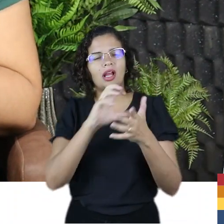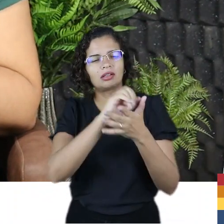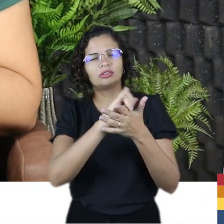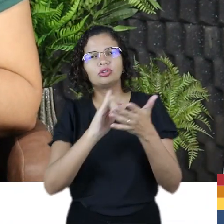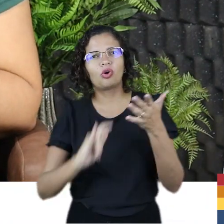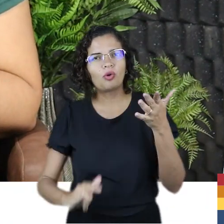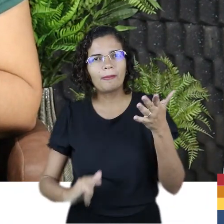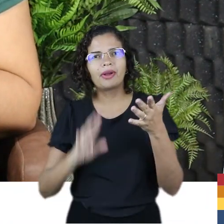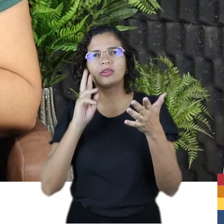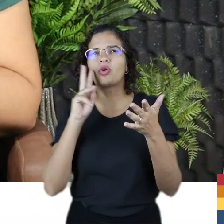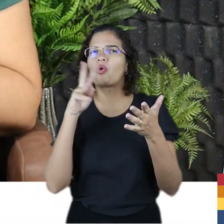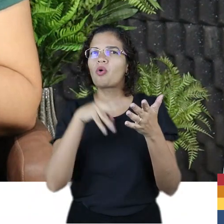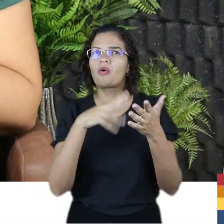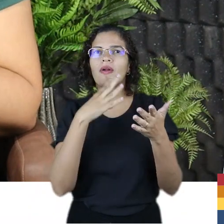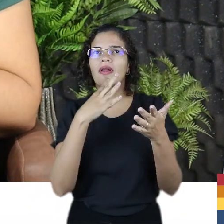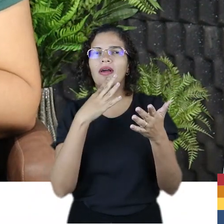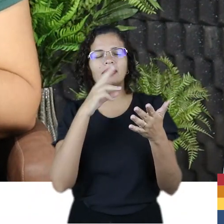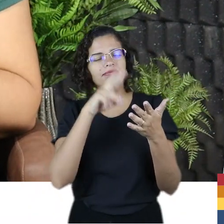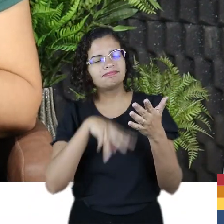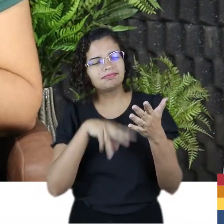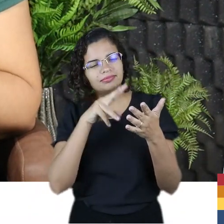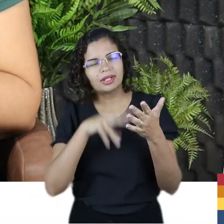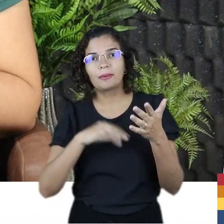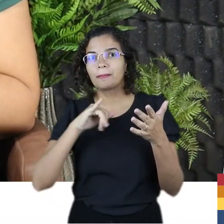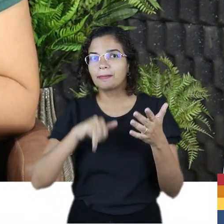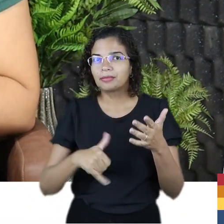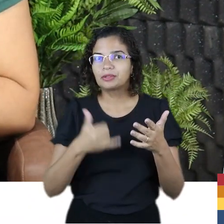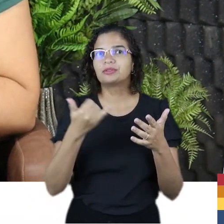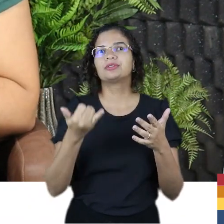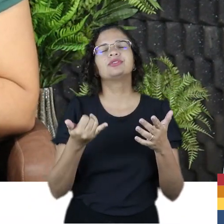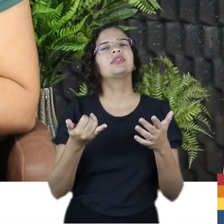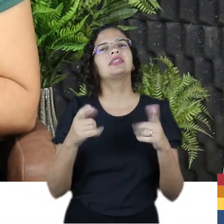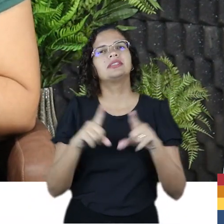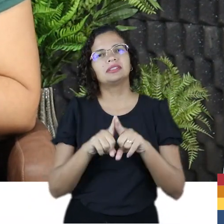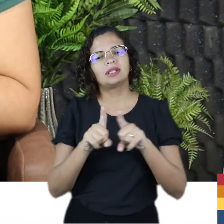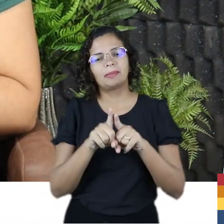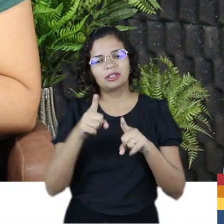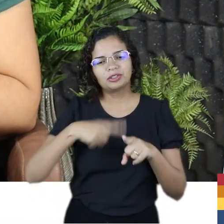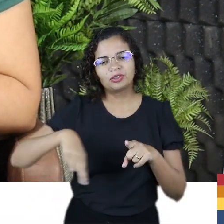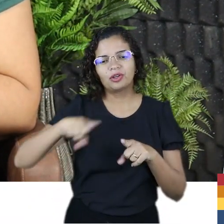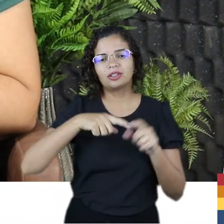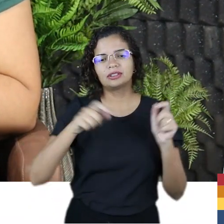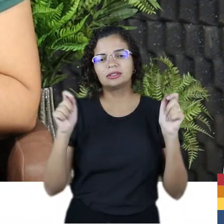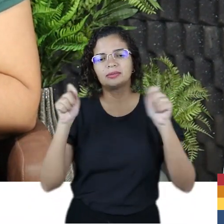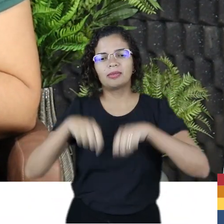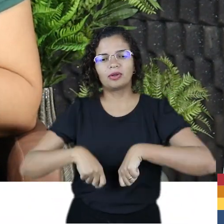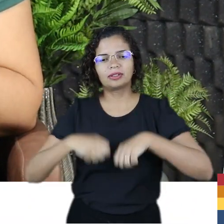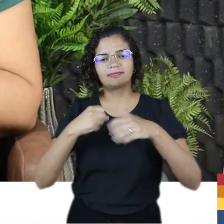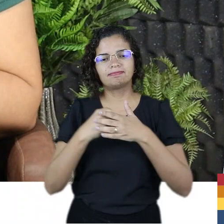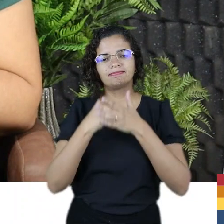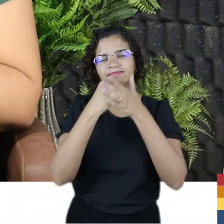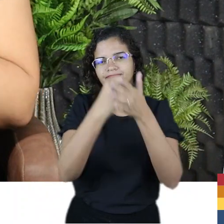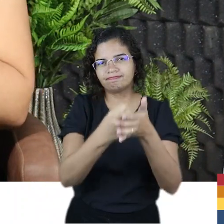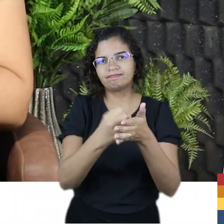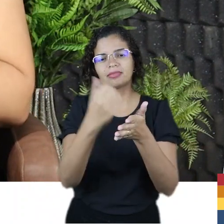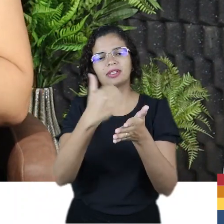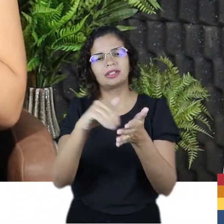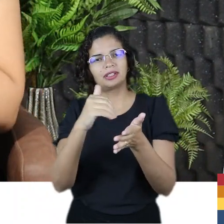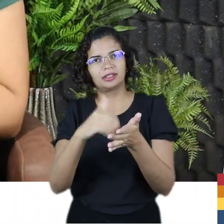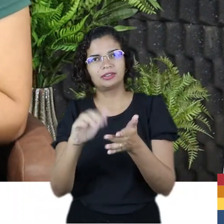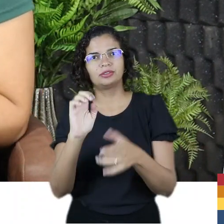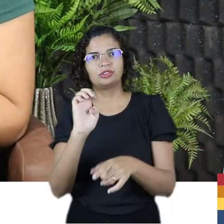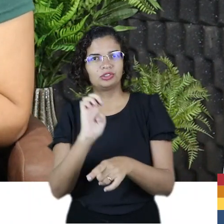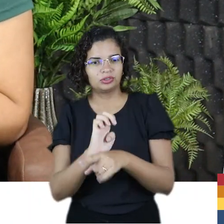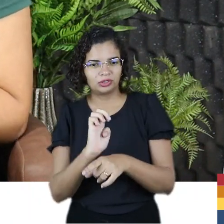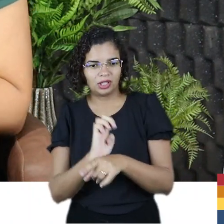as oportunidades e que possamos estar contribuindo com a Secretaria de Estado da Educação no sentido inclusive de